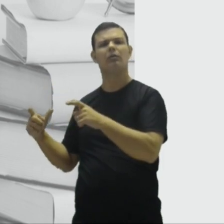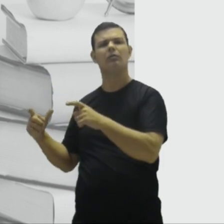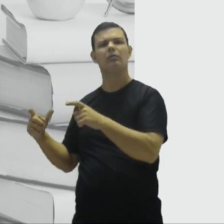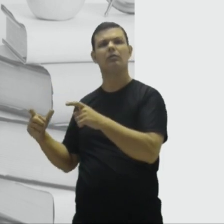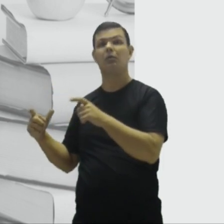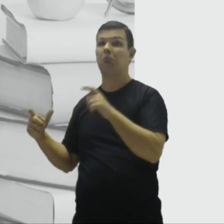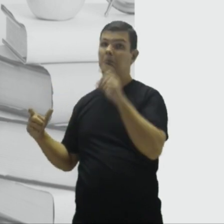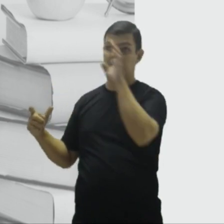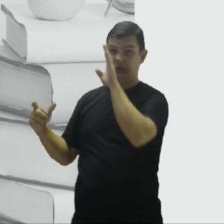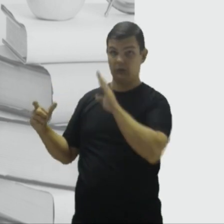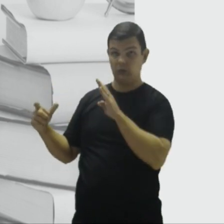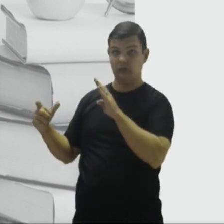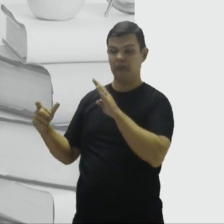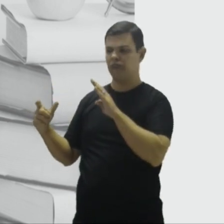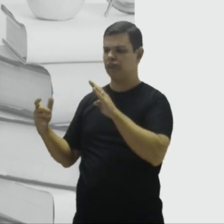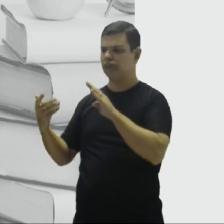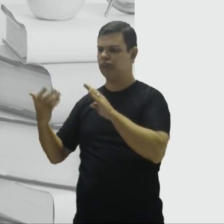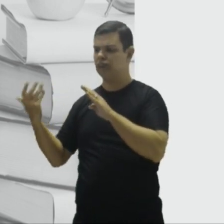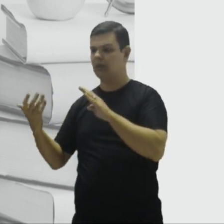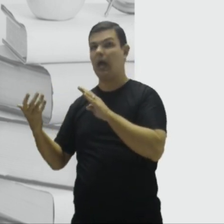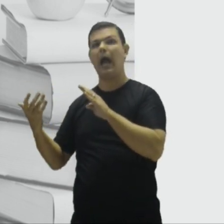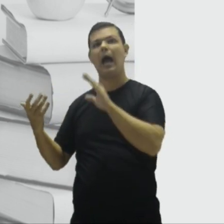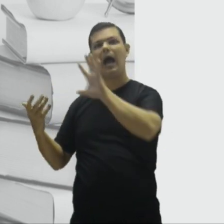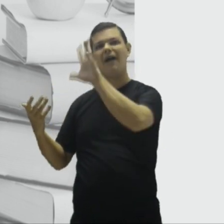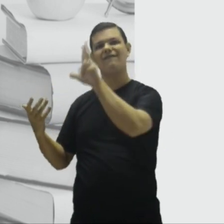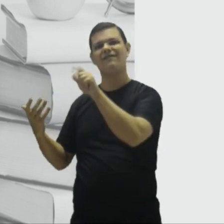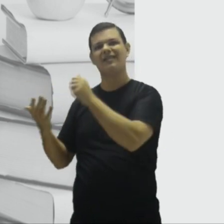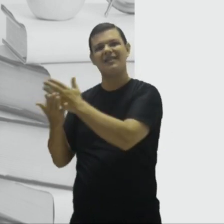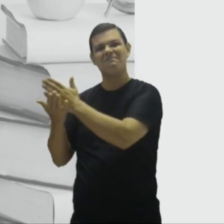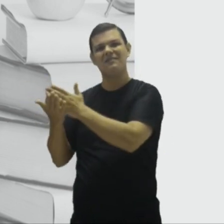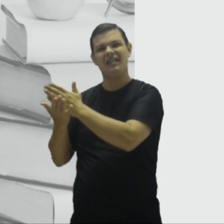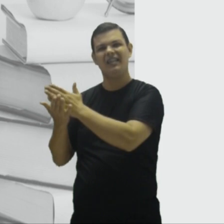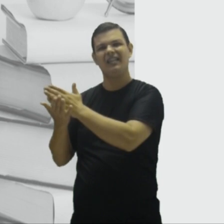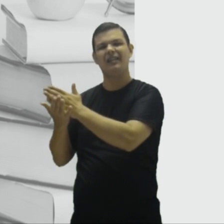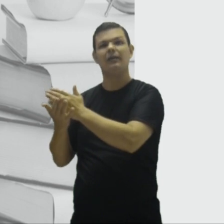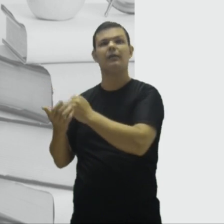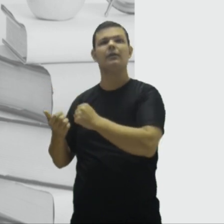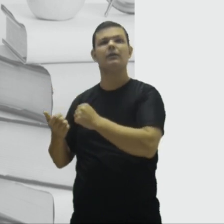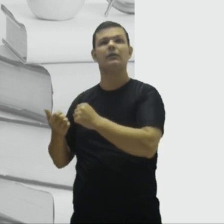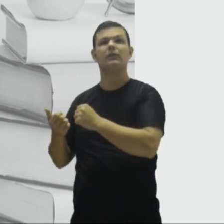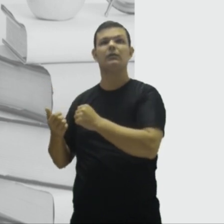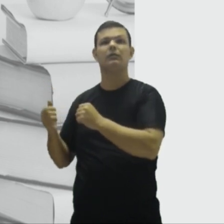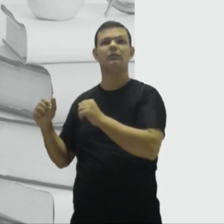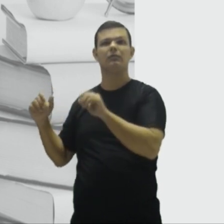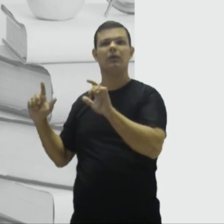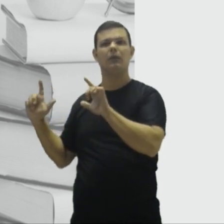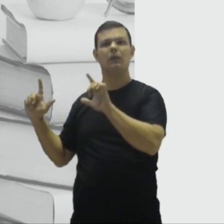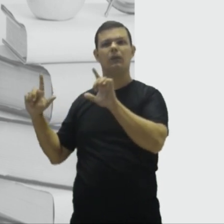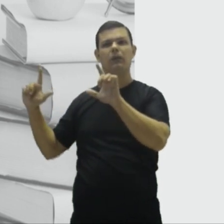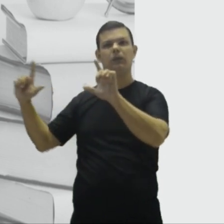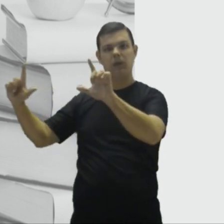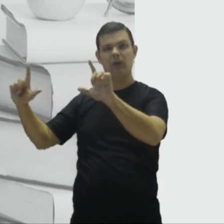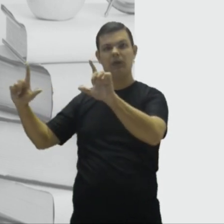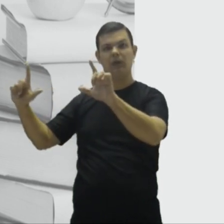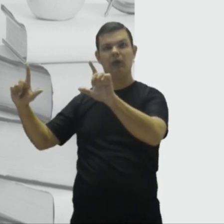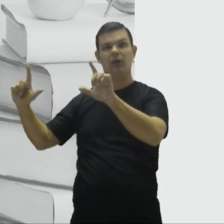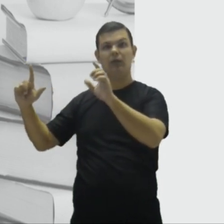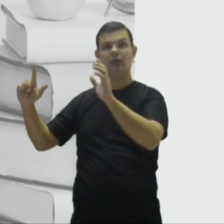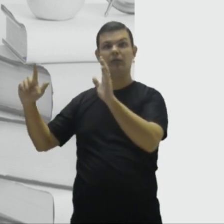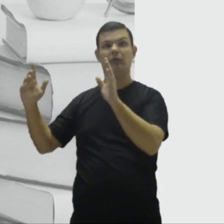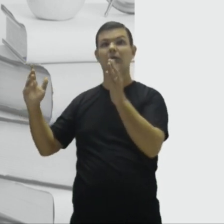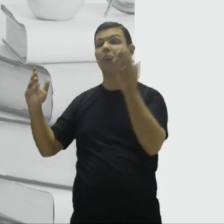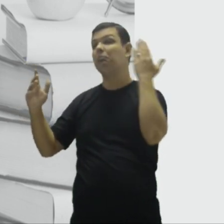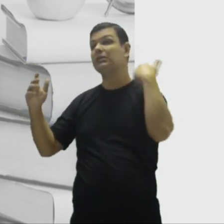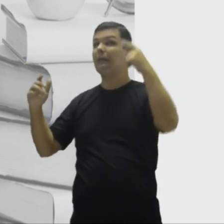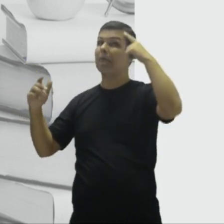do Brasil e a África no meio. Acredita-se que essa região, na